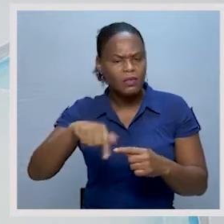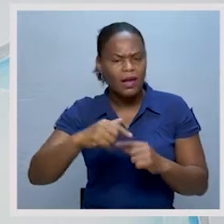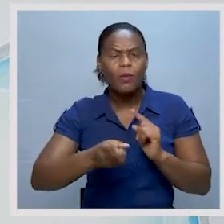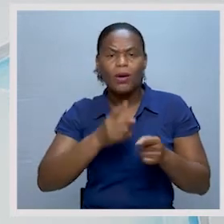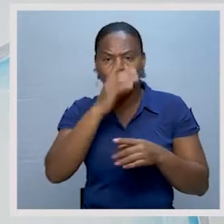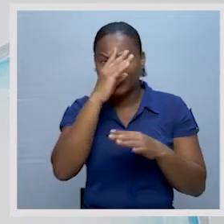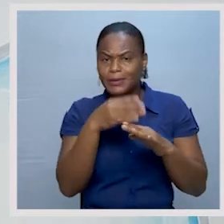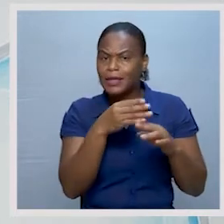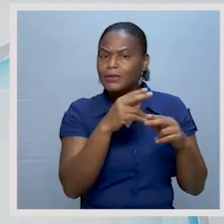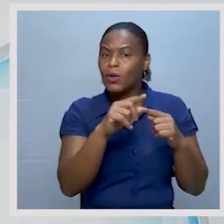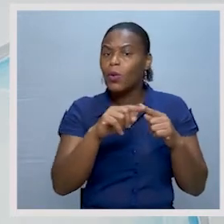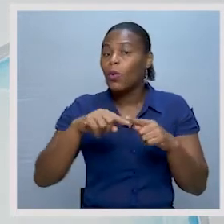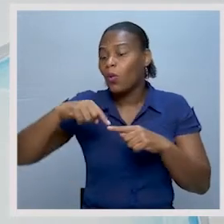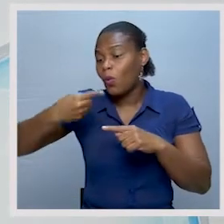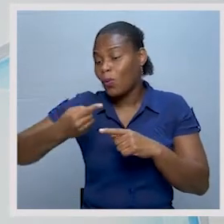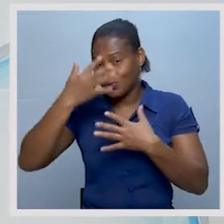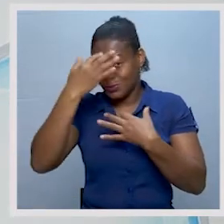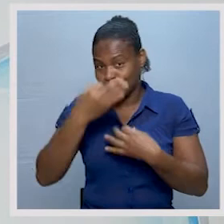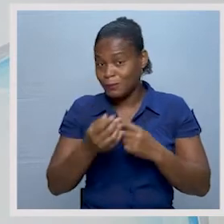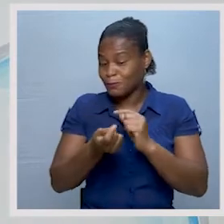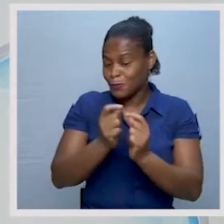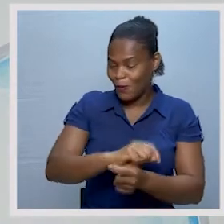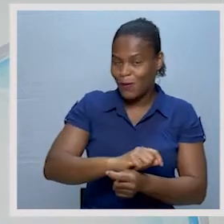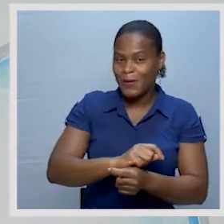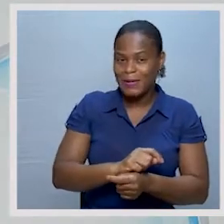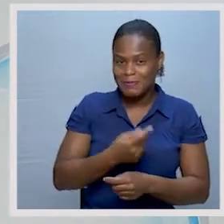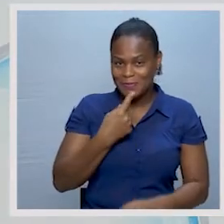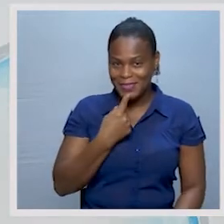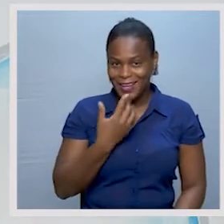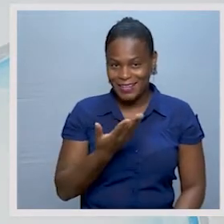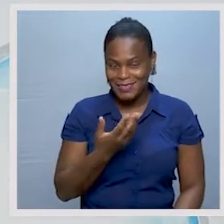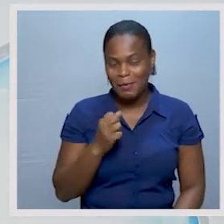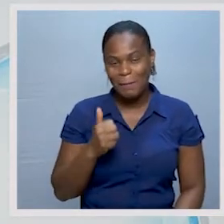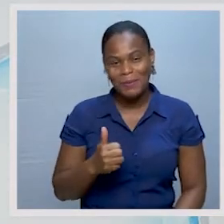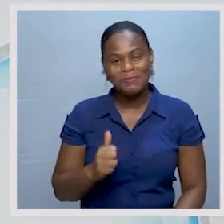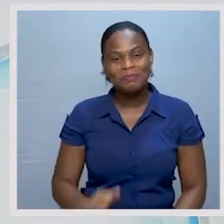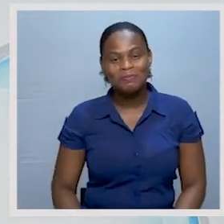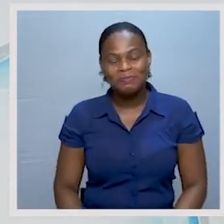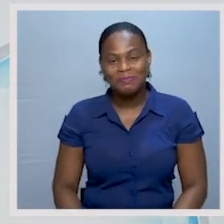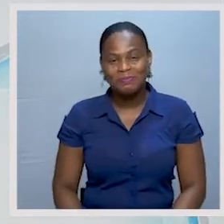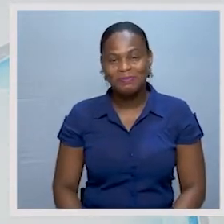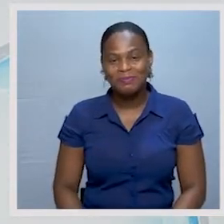daquilo que está a passar e mude o comportamento. Entenderam? Muito bem.